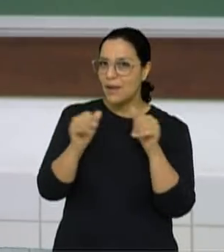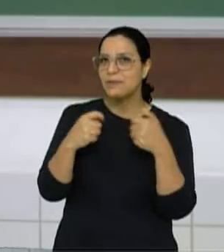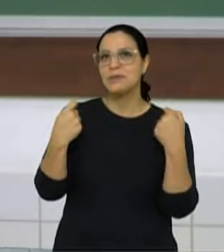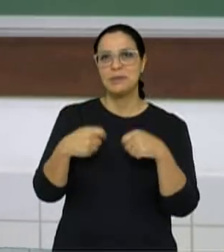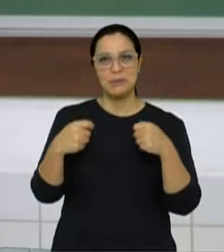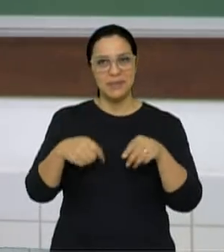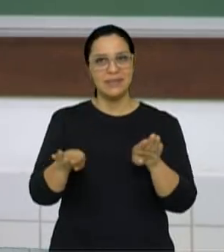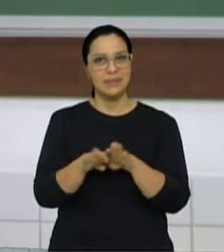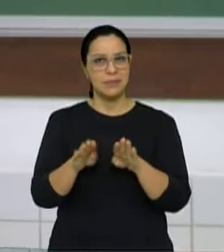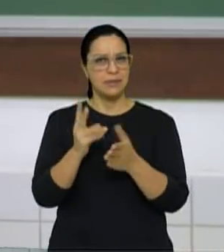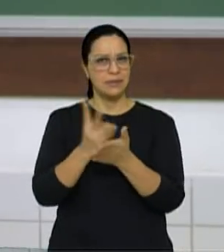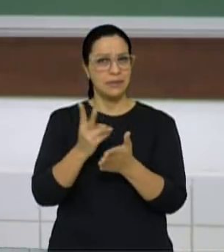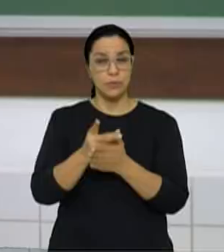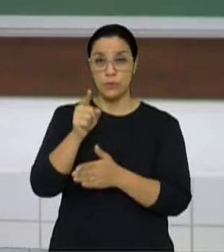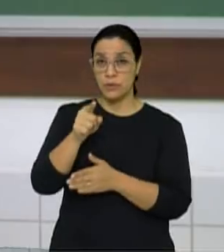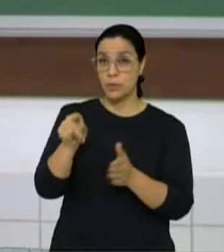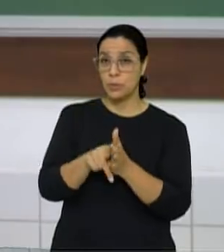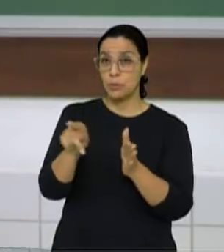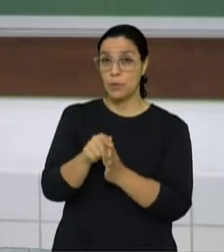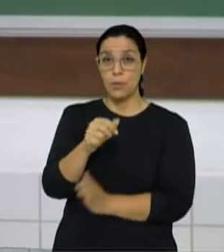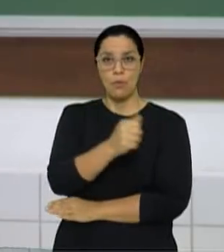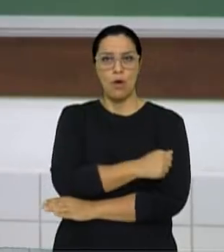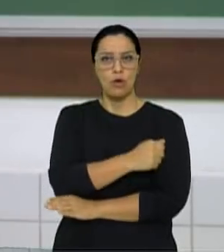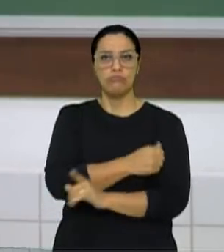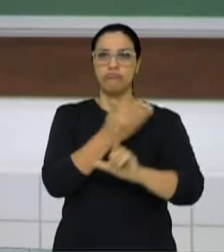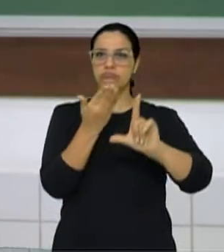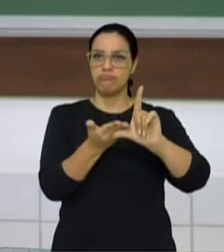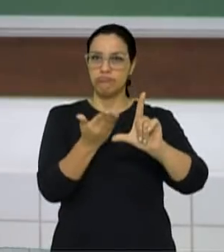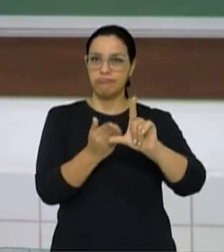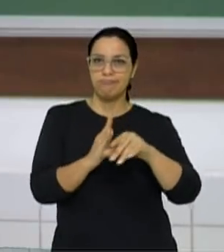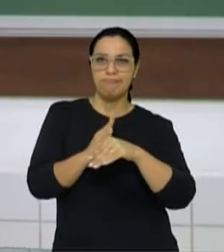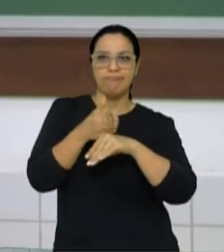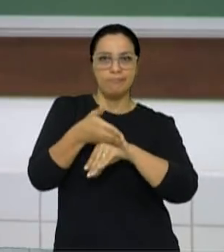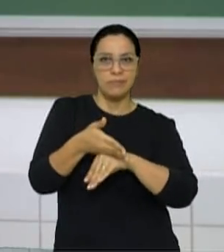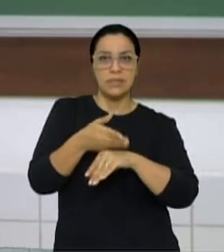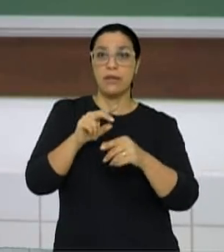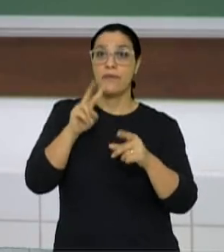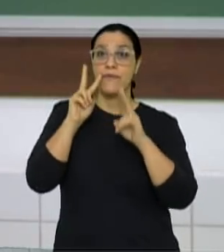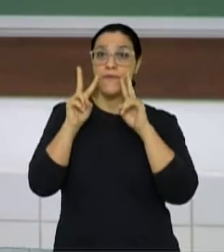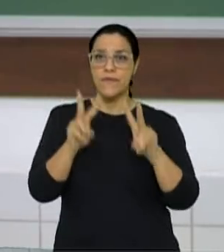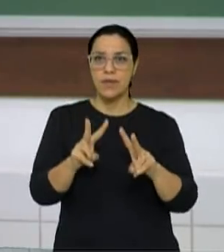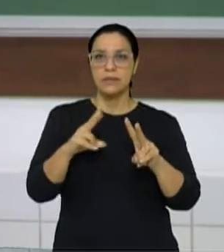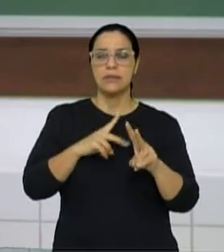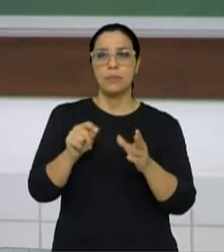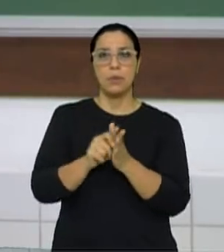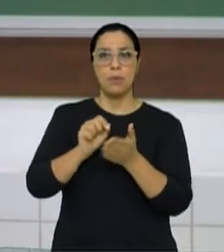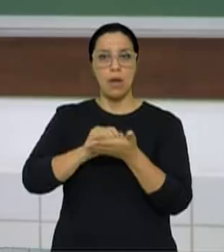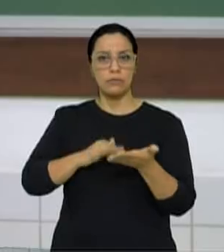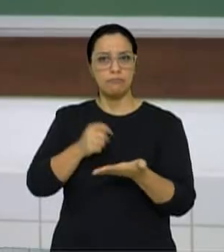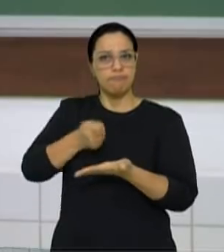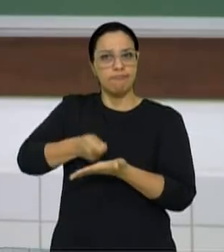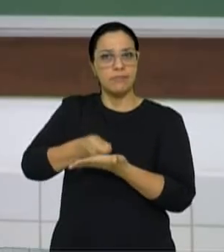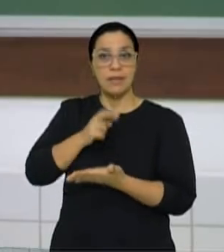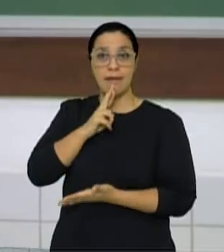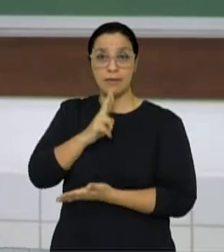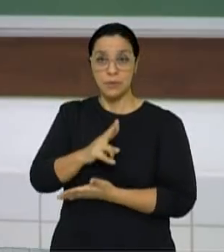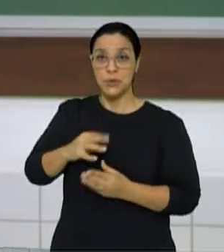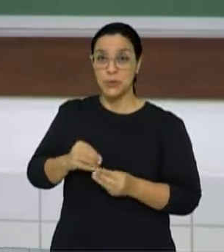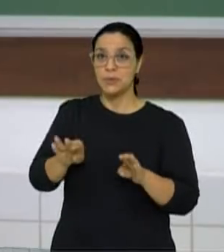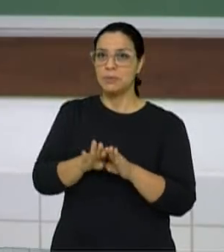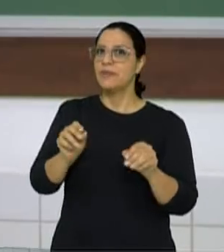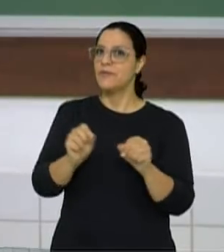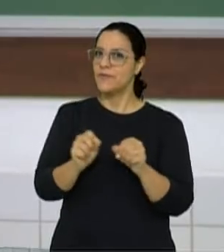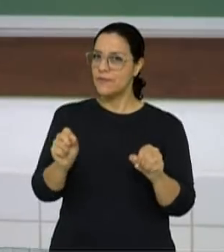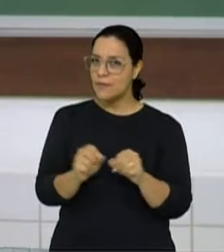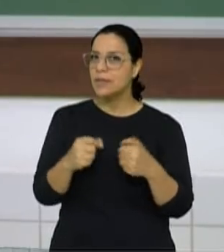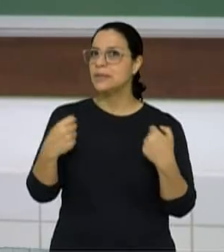nossos recadinhos de sempre. Você que é um aluno que tem acesso ao Classroom, verifique lá, as suas atividades obrigatórias, faça as suas